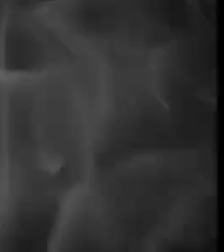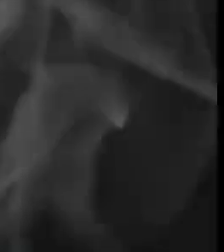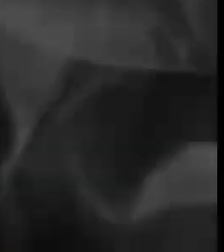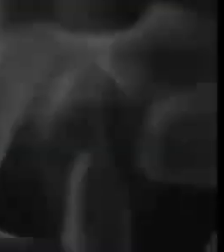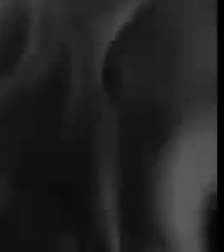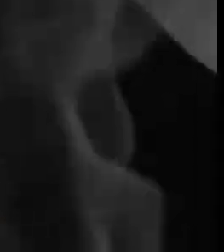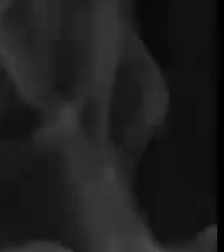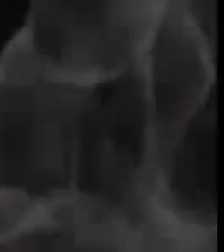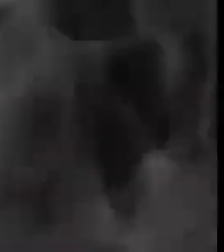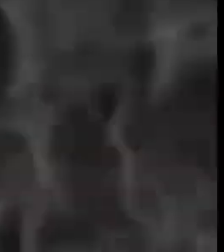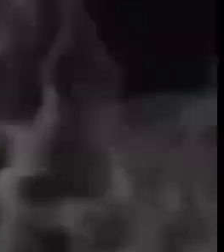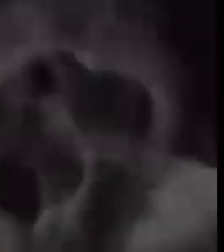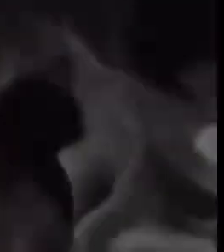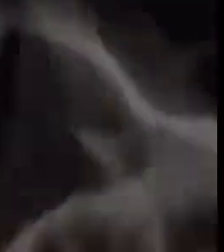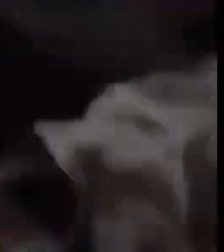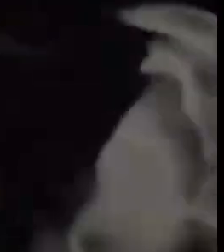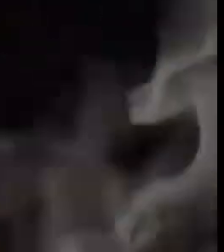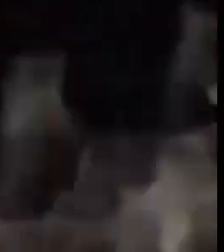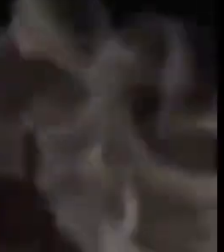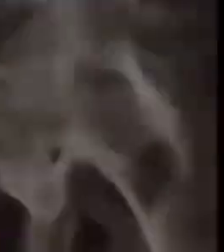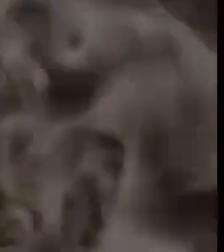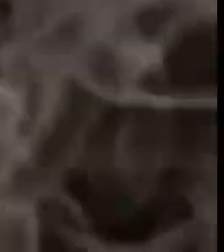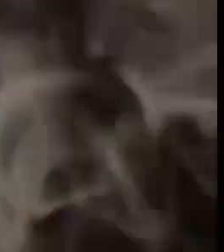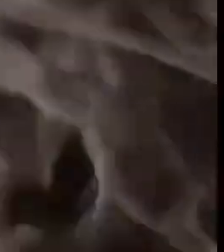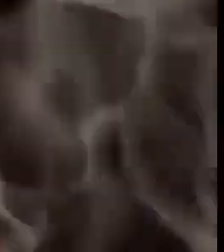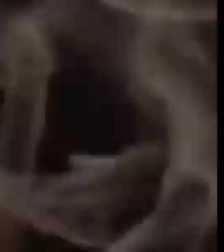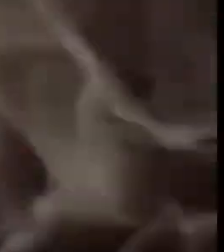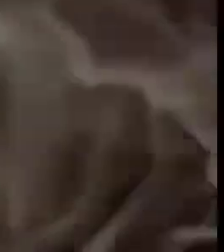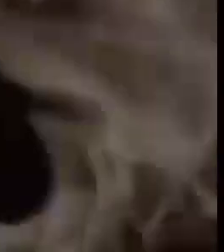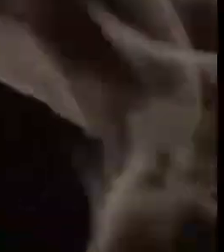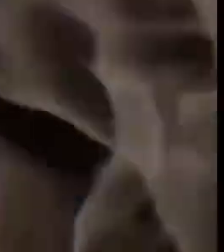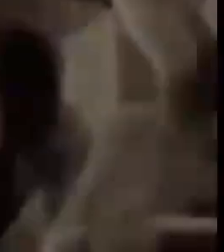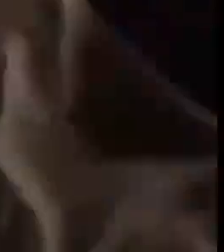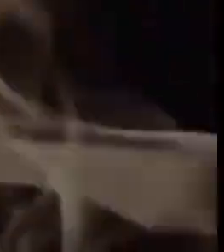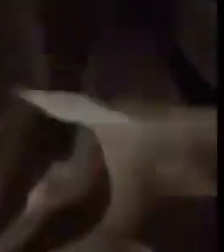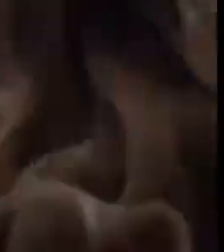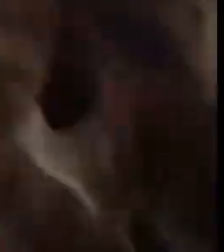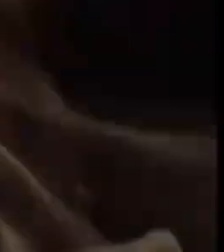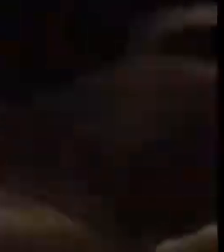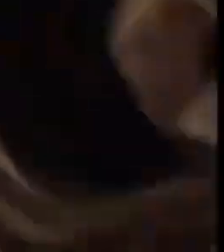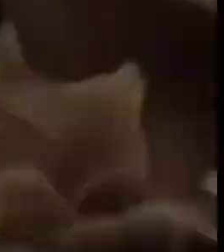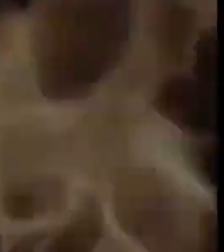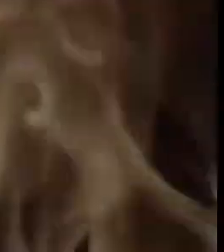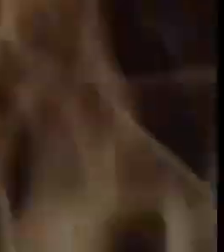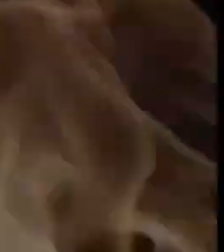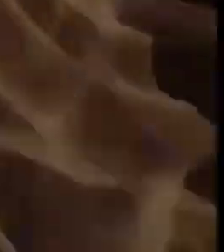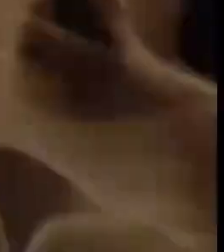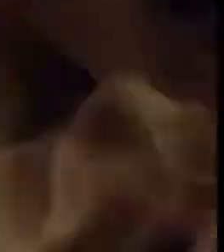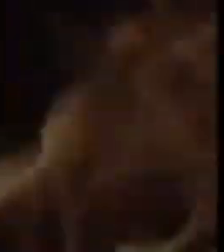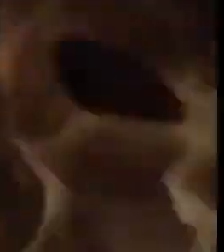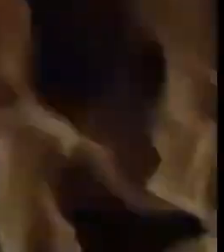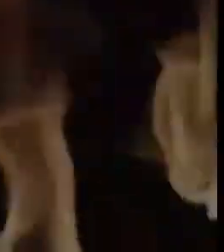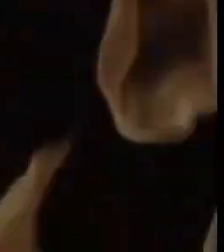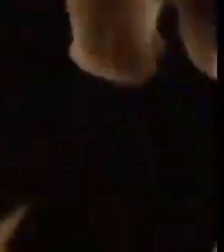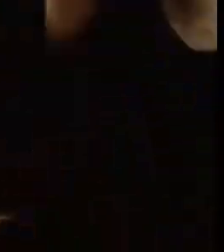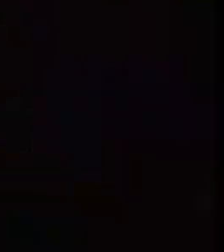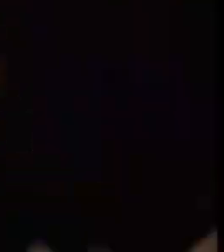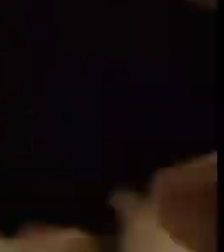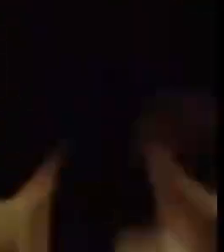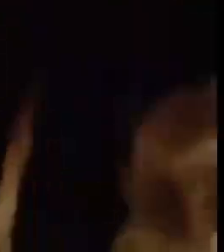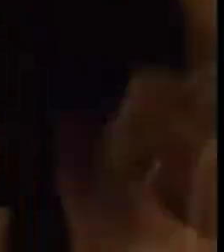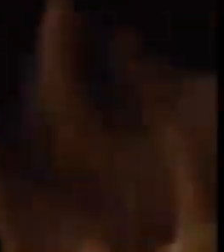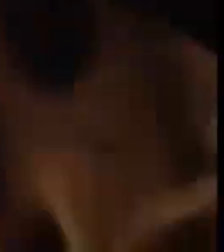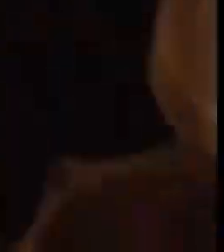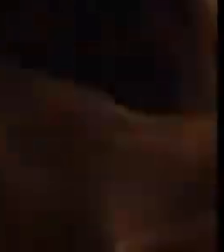que fica cada vez maior. Quando ocupa a tela toda, a imagem é consumida por um fogo laranja e amarelo, e a capa é substituída pela